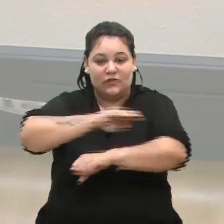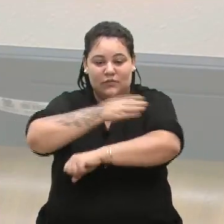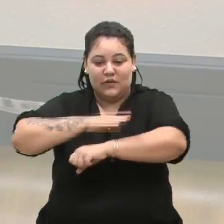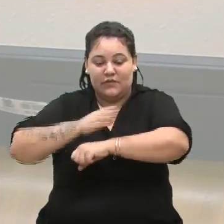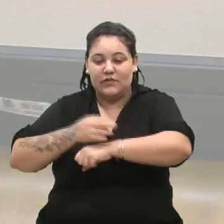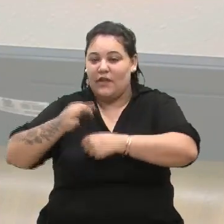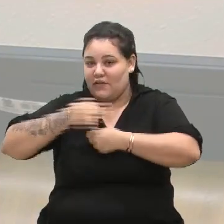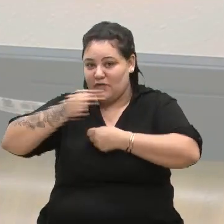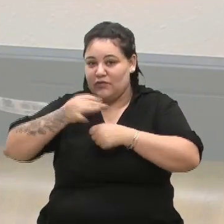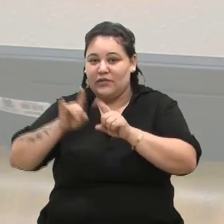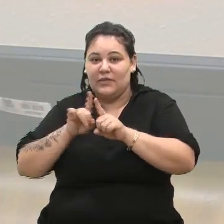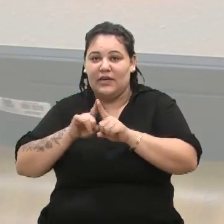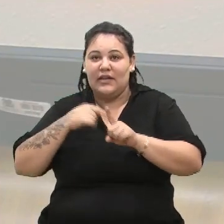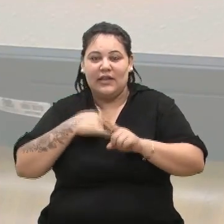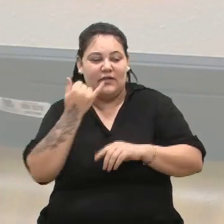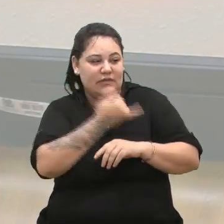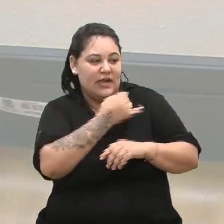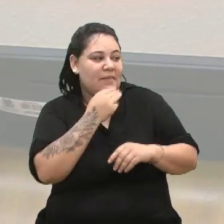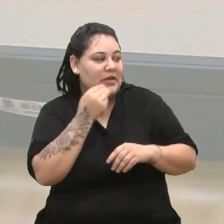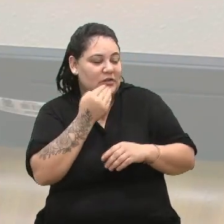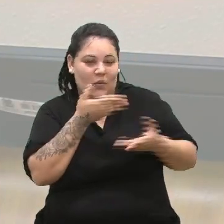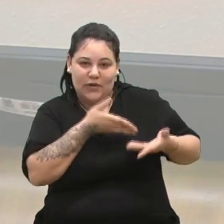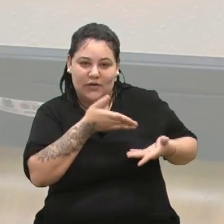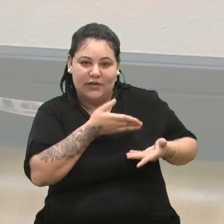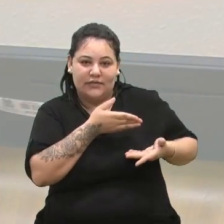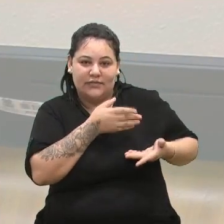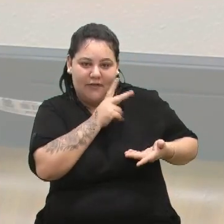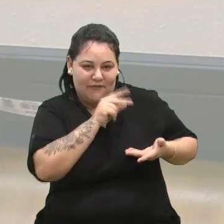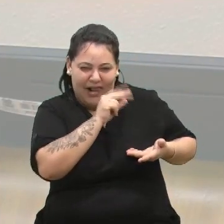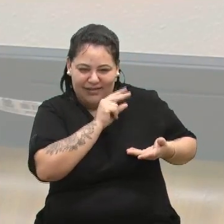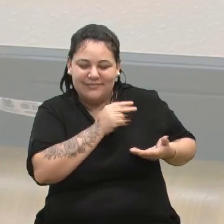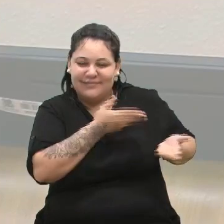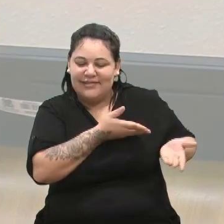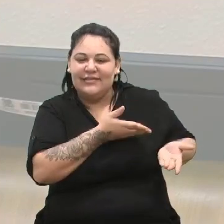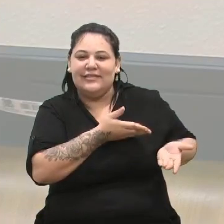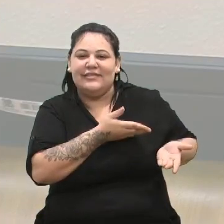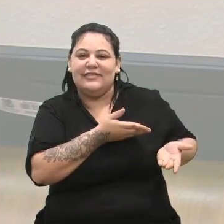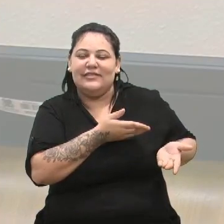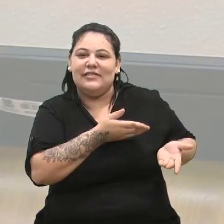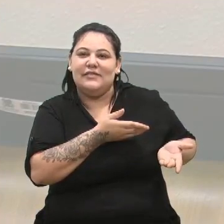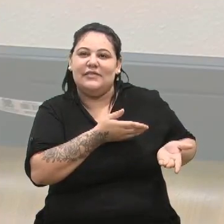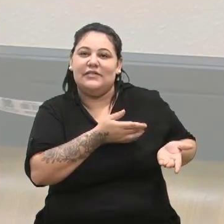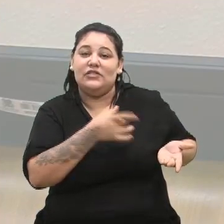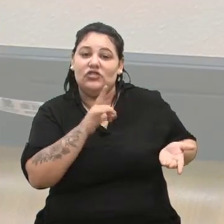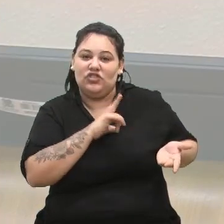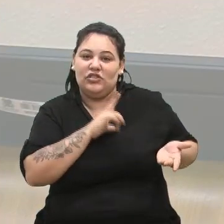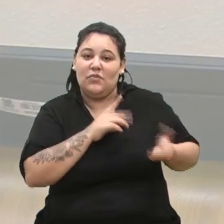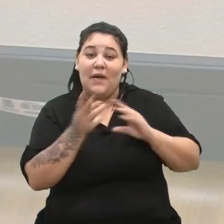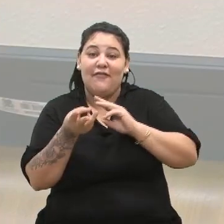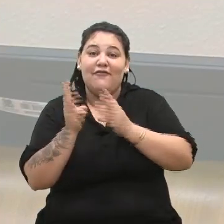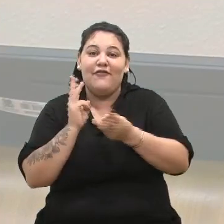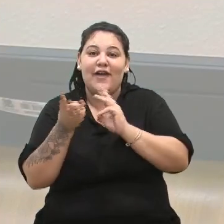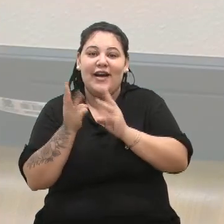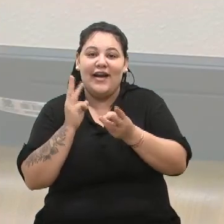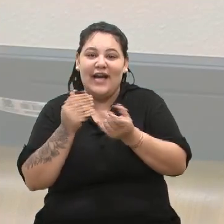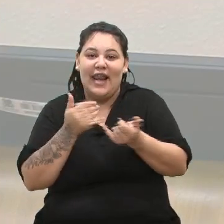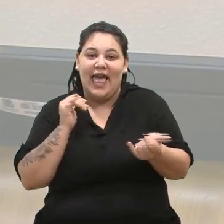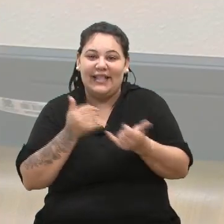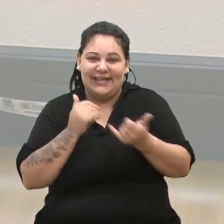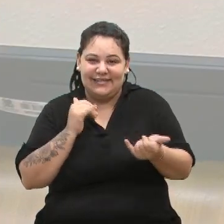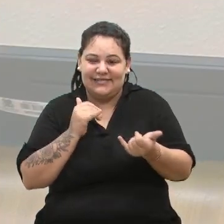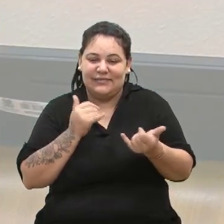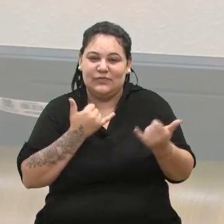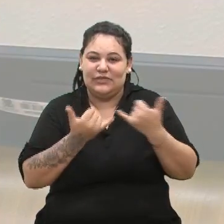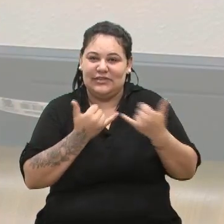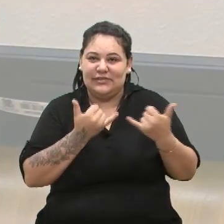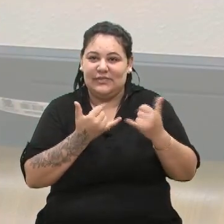Estava dizendo até agora para a presidente Marisol que tinha uma van elétrica, por exemplo, ela estava lá